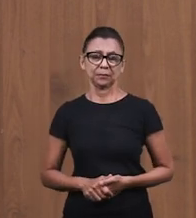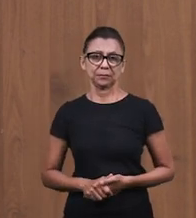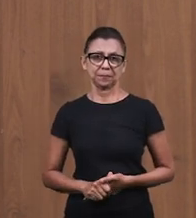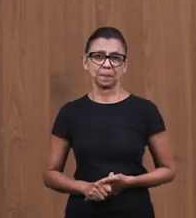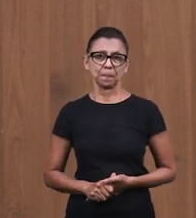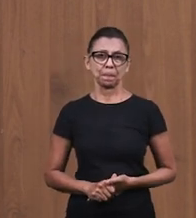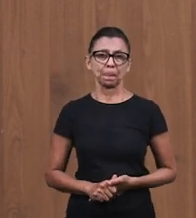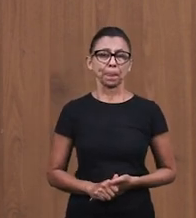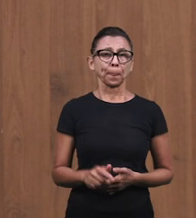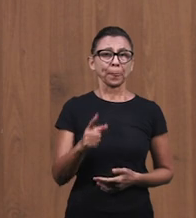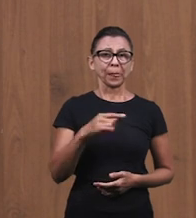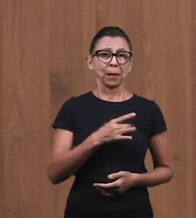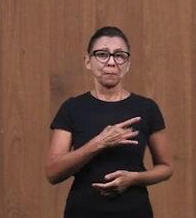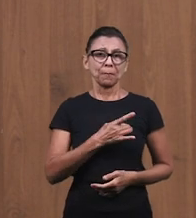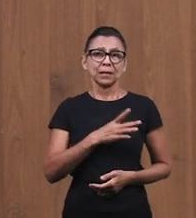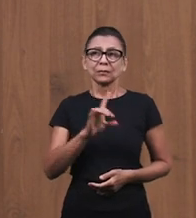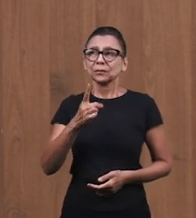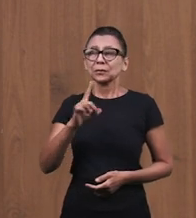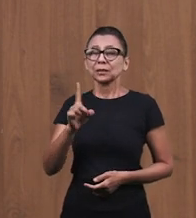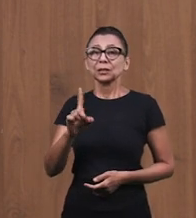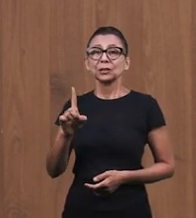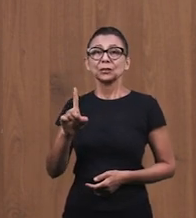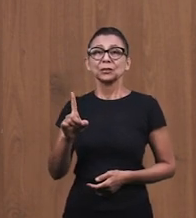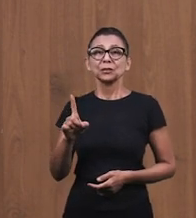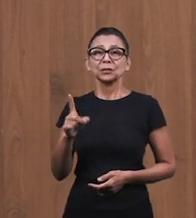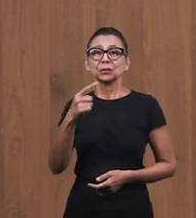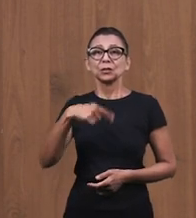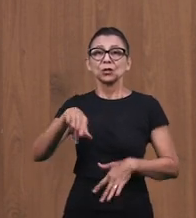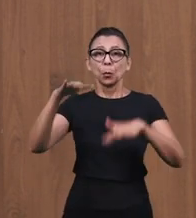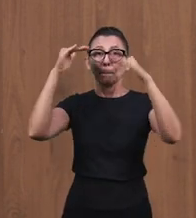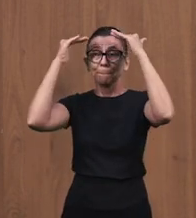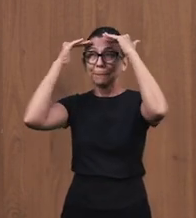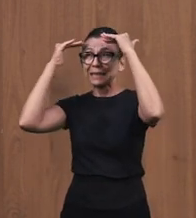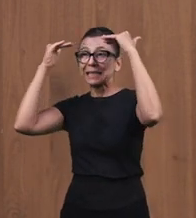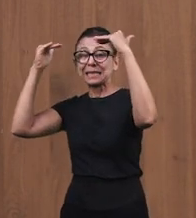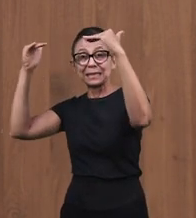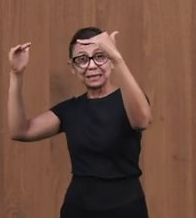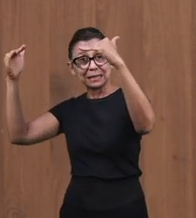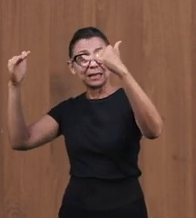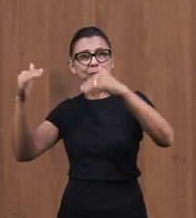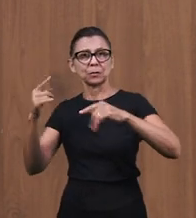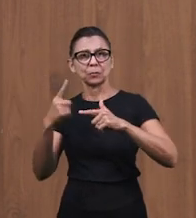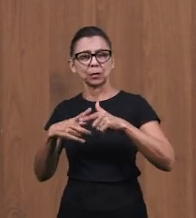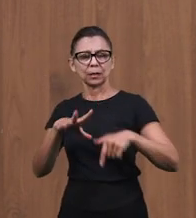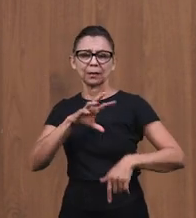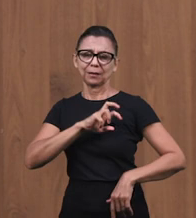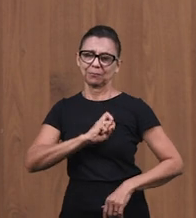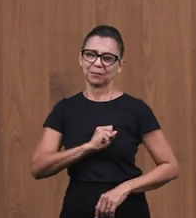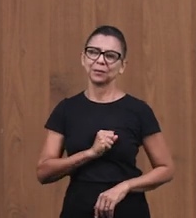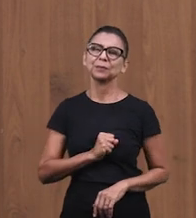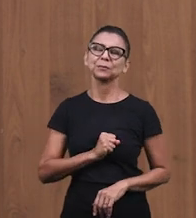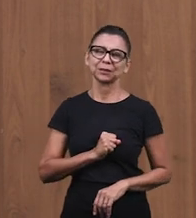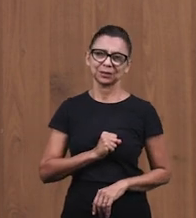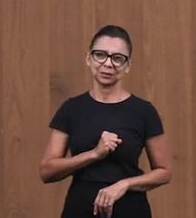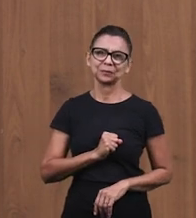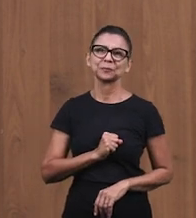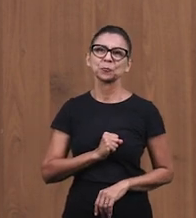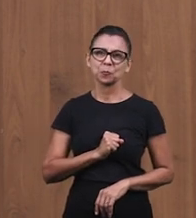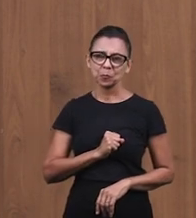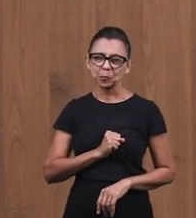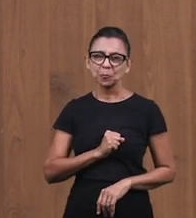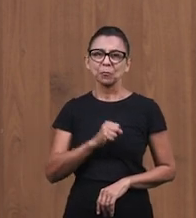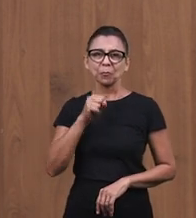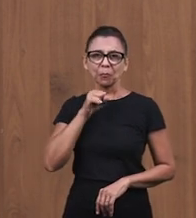medo. Temer é amar Deus mais do que tudo nessa vida. Se tememos a Deus com um coração sincero, Ele vai